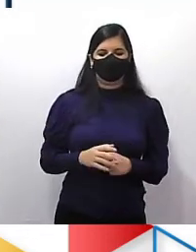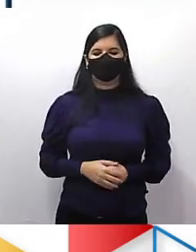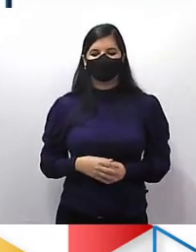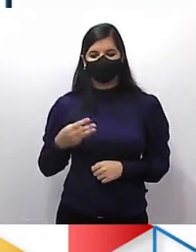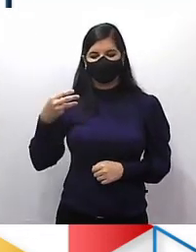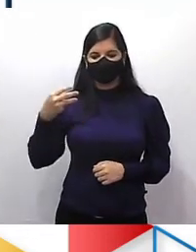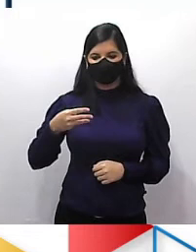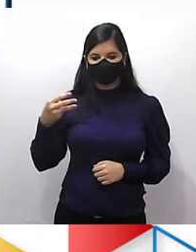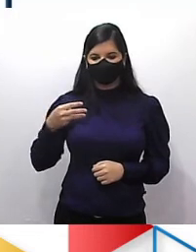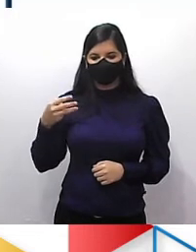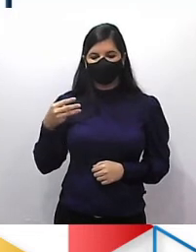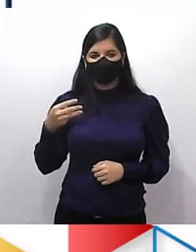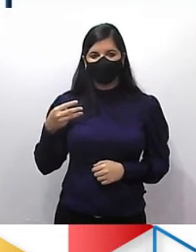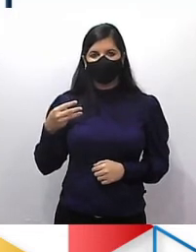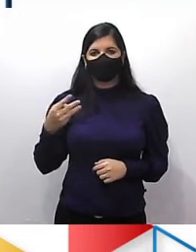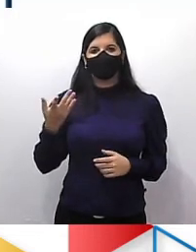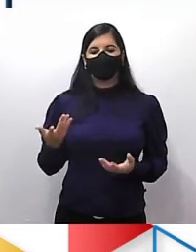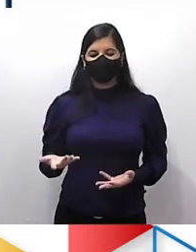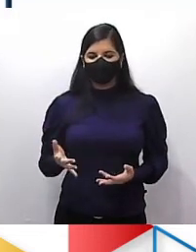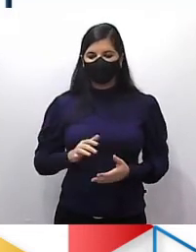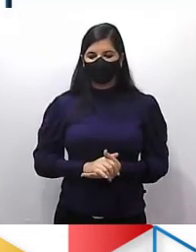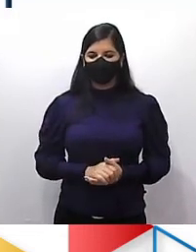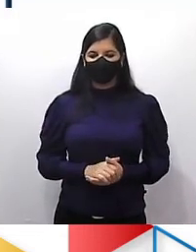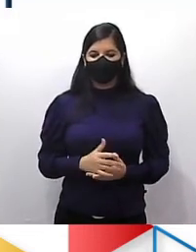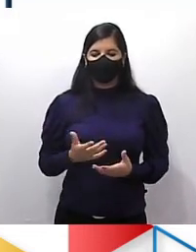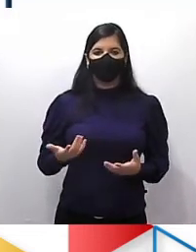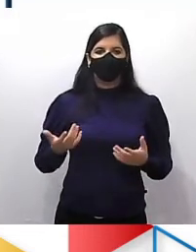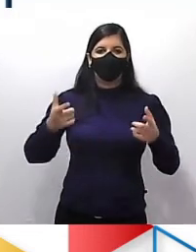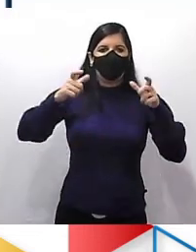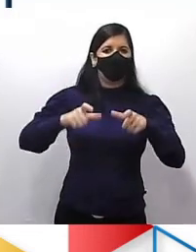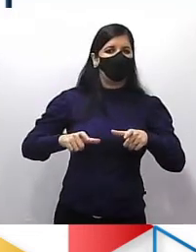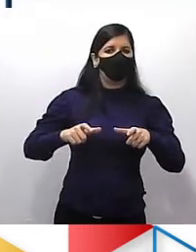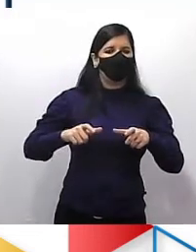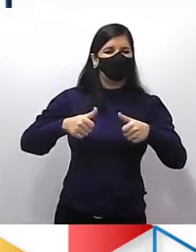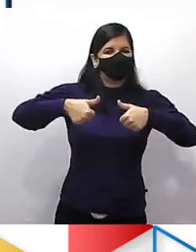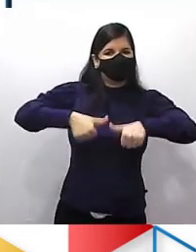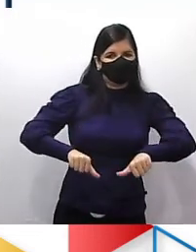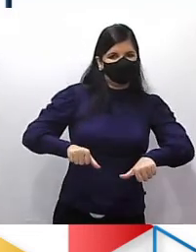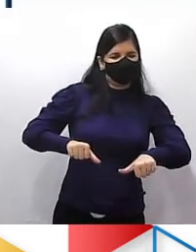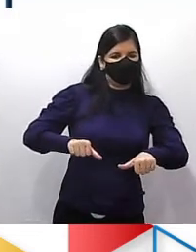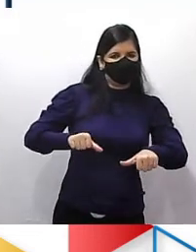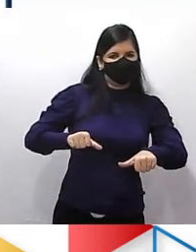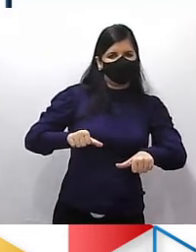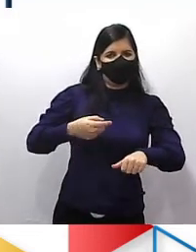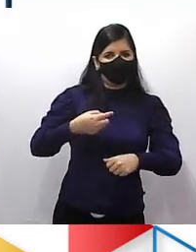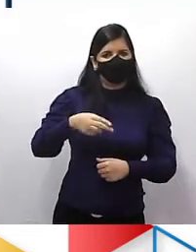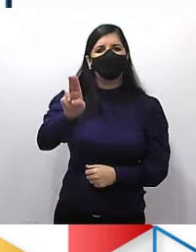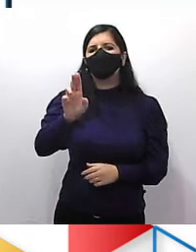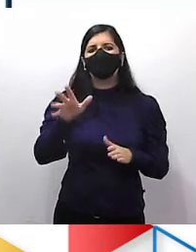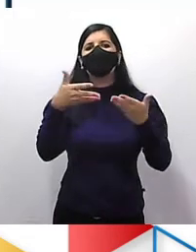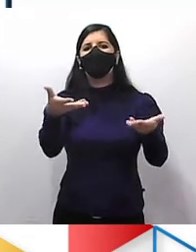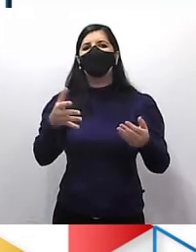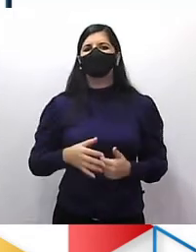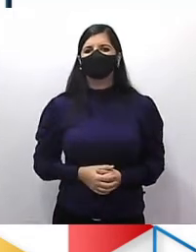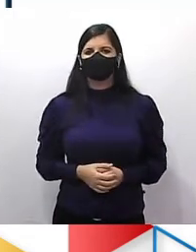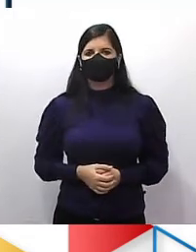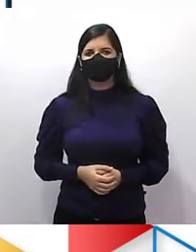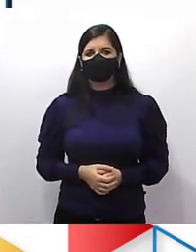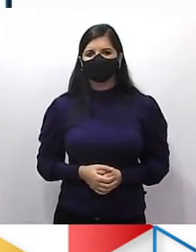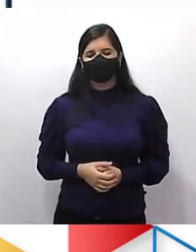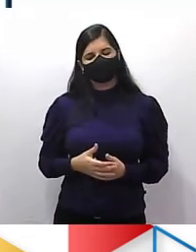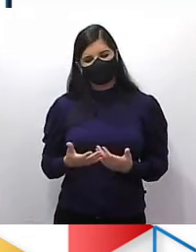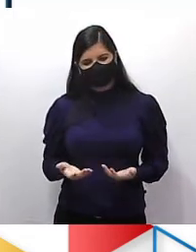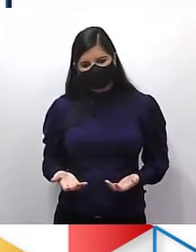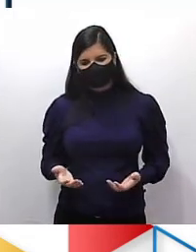3. Somewhere you are going to go. A um lugar que você está, que você vai, né? I'm going to